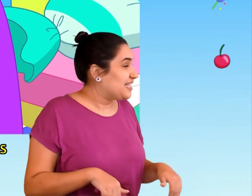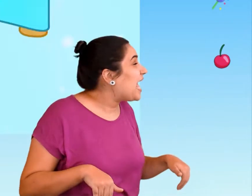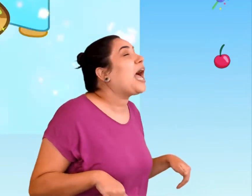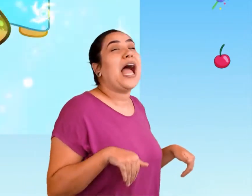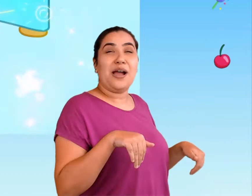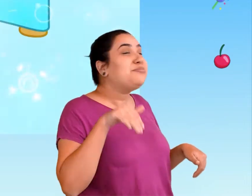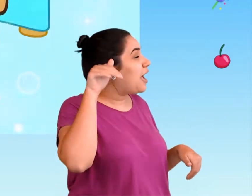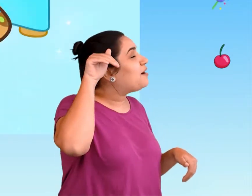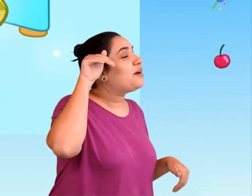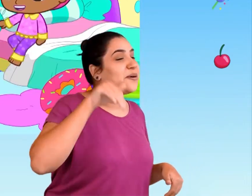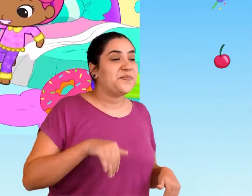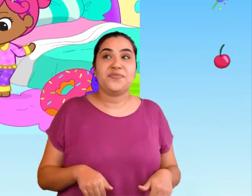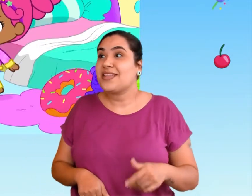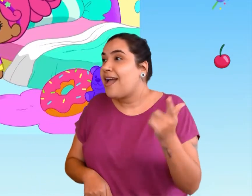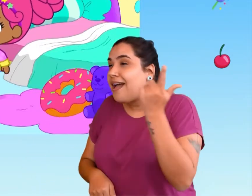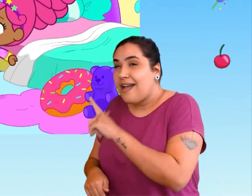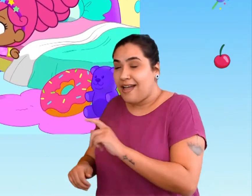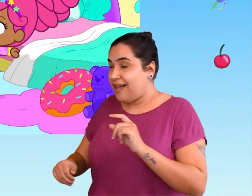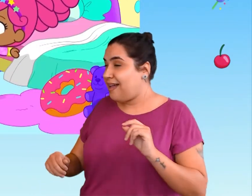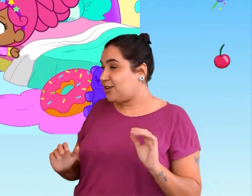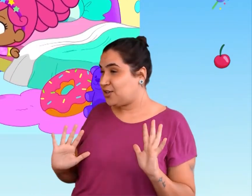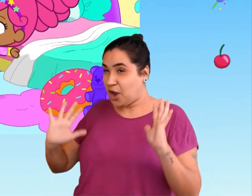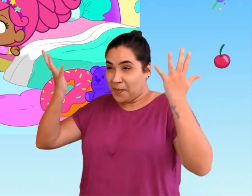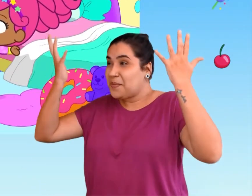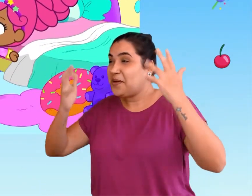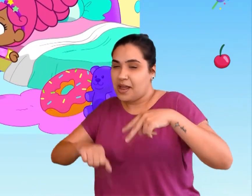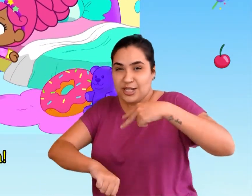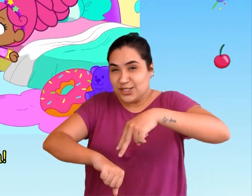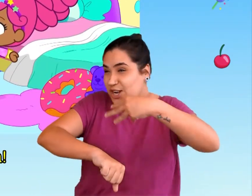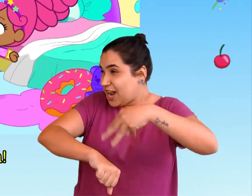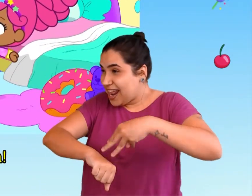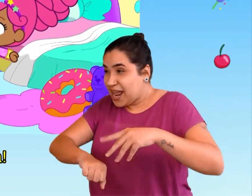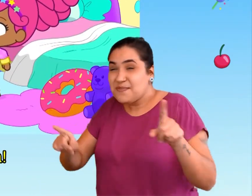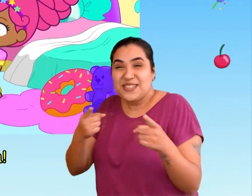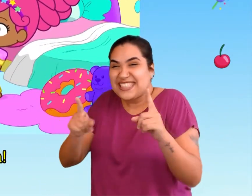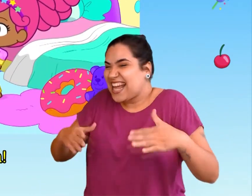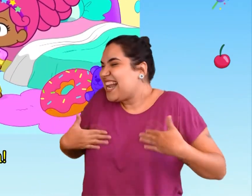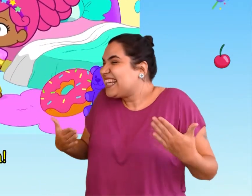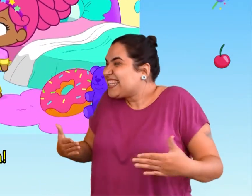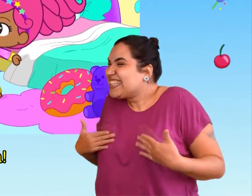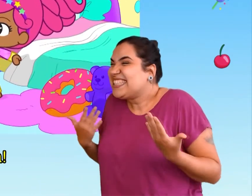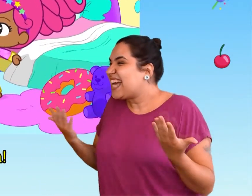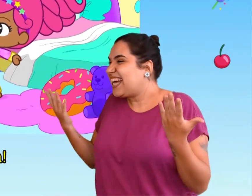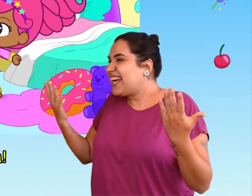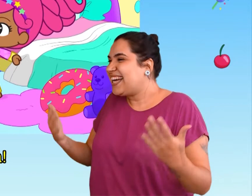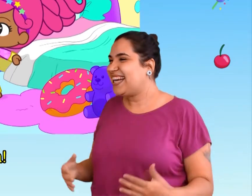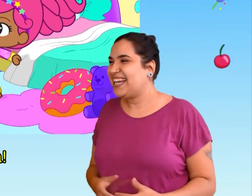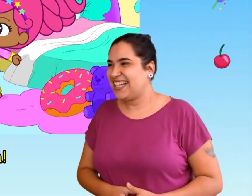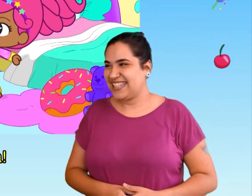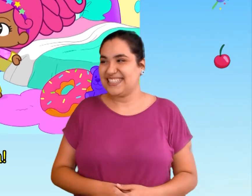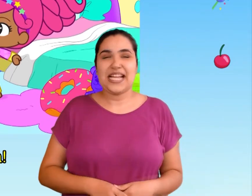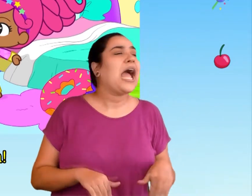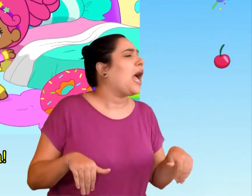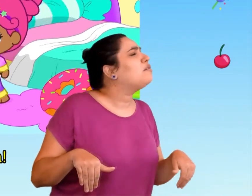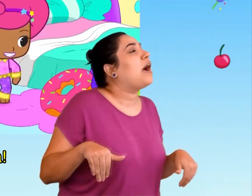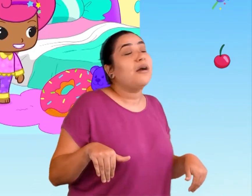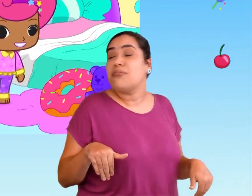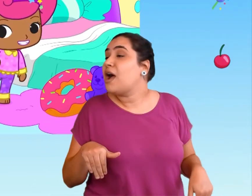amigos. Isso merece uma comemoração! O Chocolelê! A música da